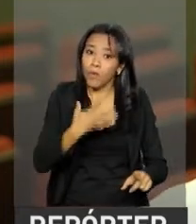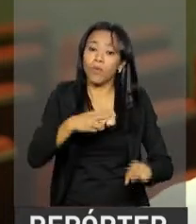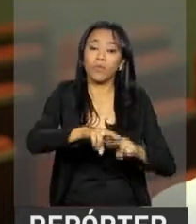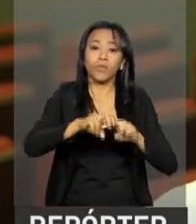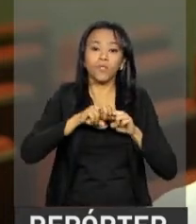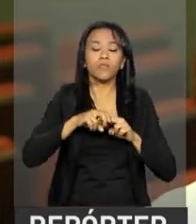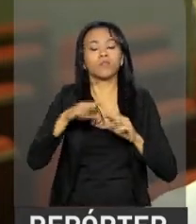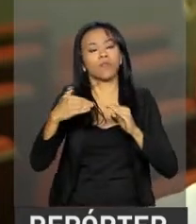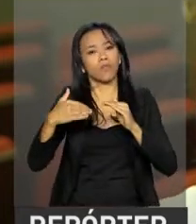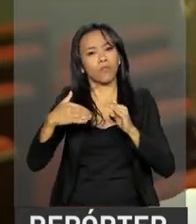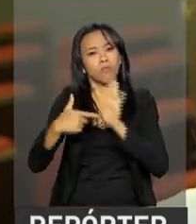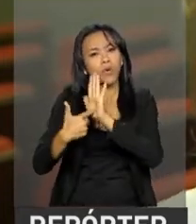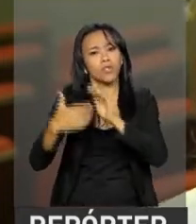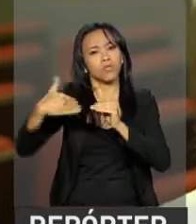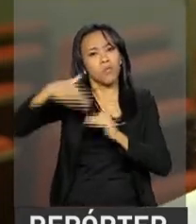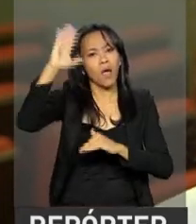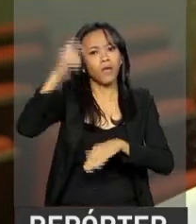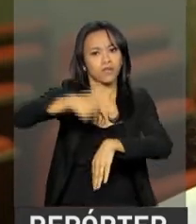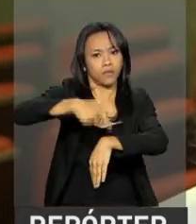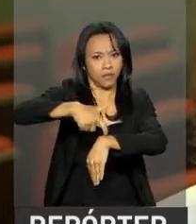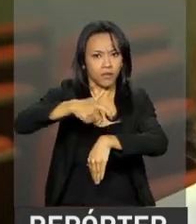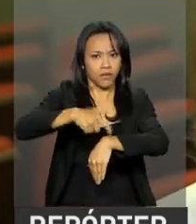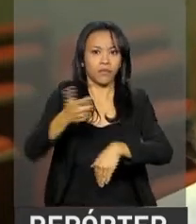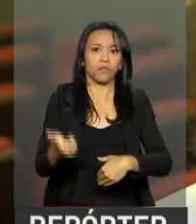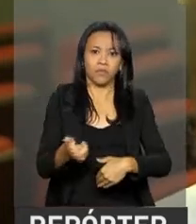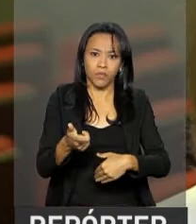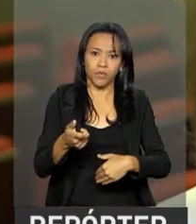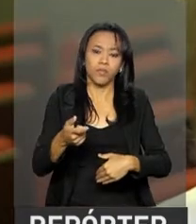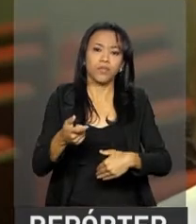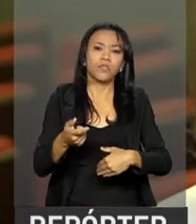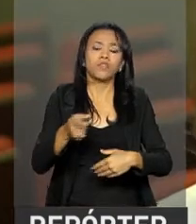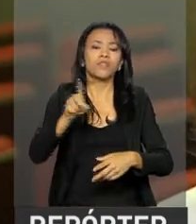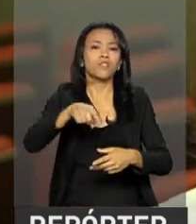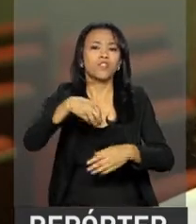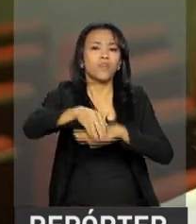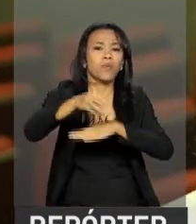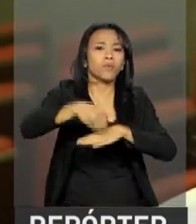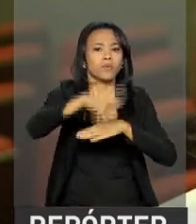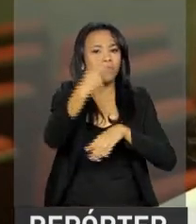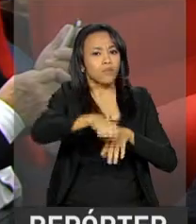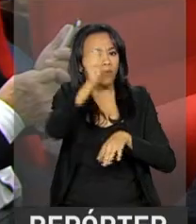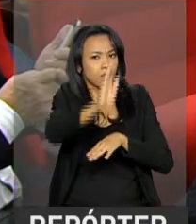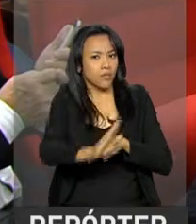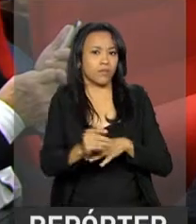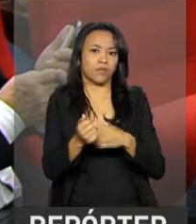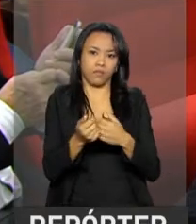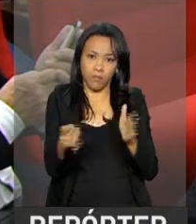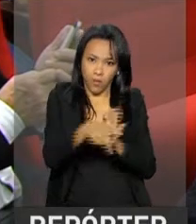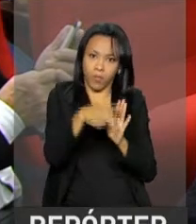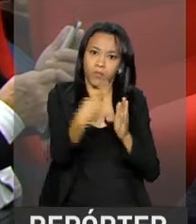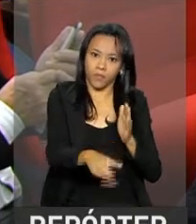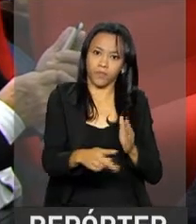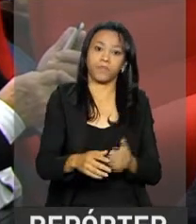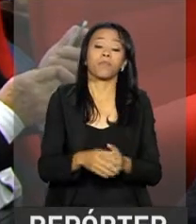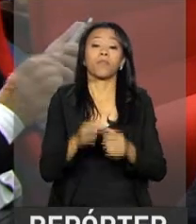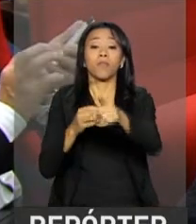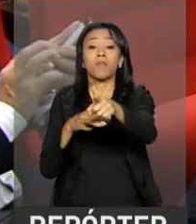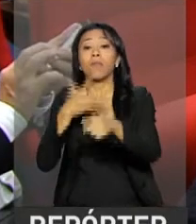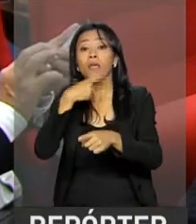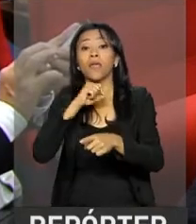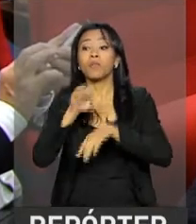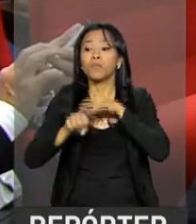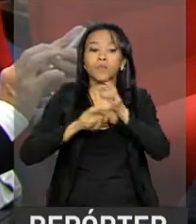exibindo mais tempo de conteúdo nacional e de conteúdo nacional independente. Para quem busca mais variedade